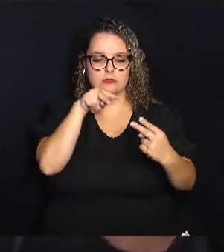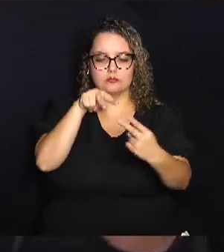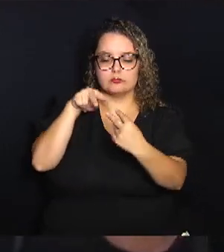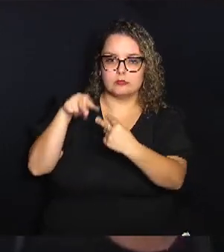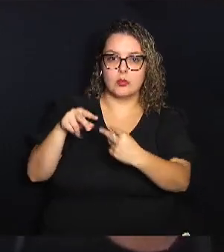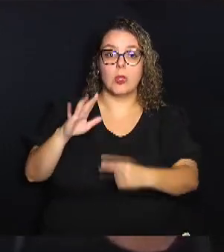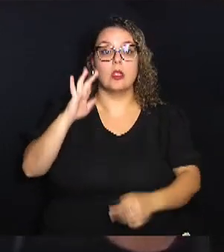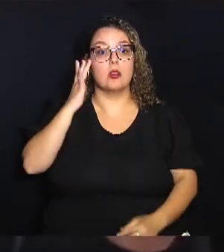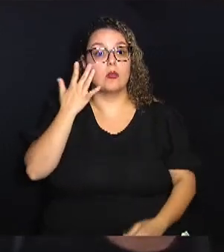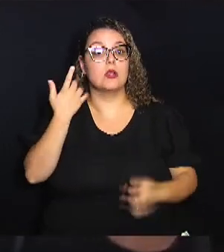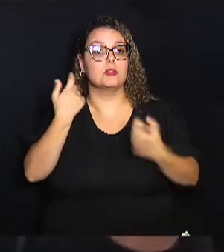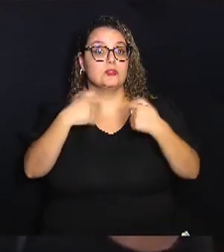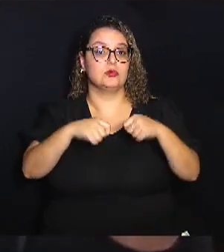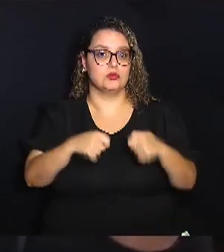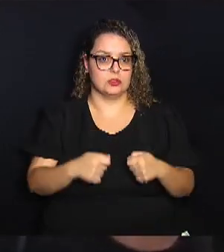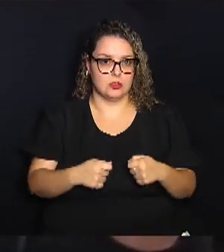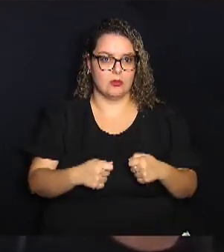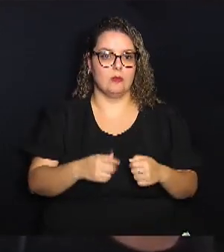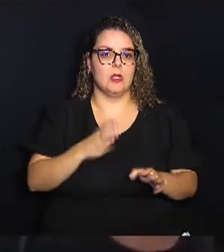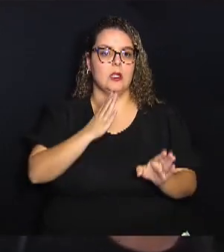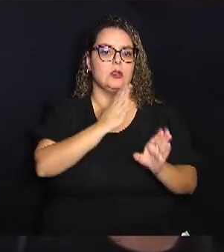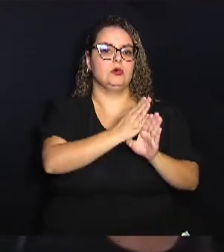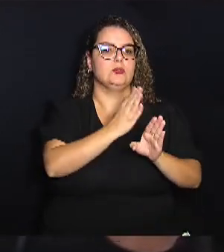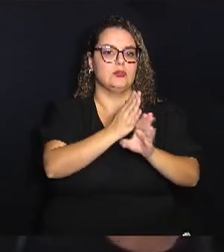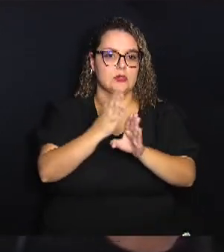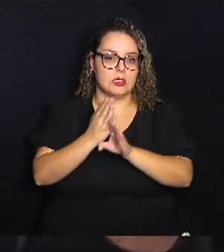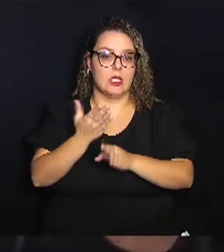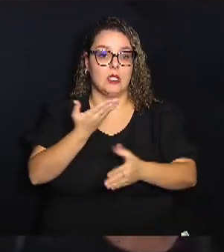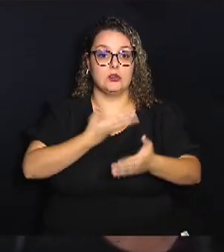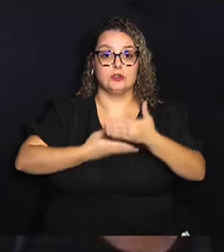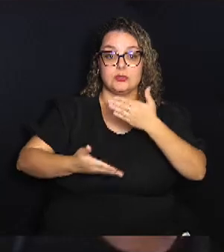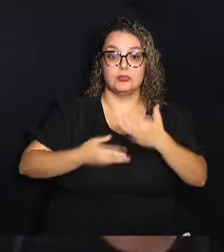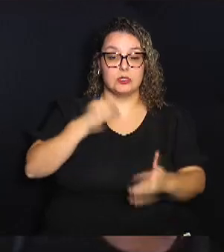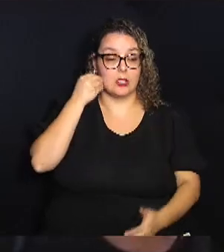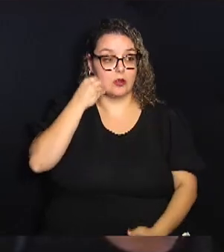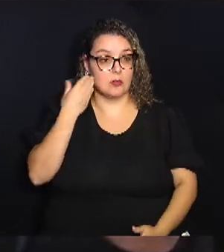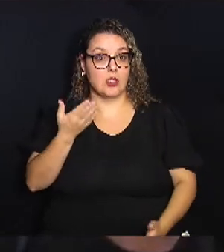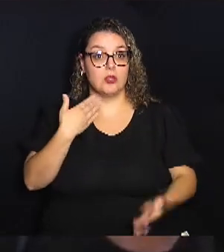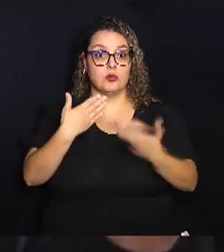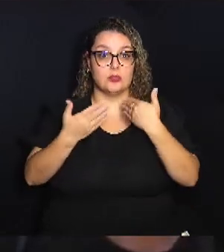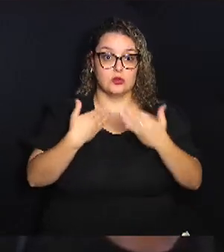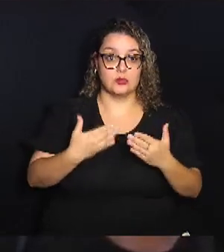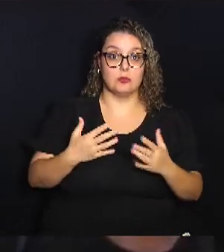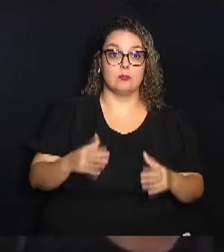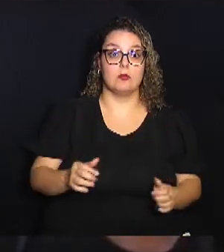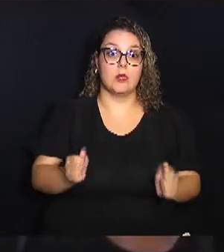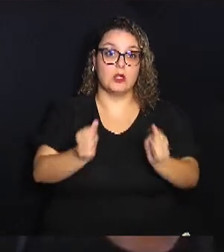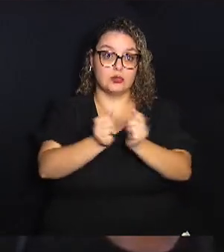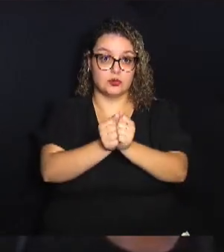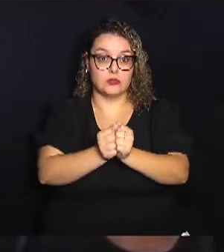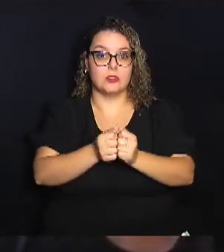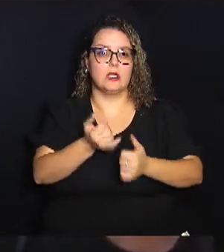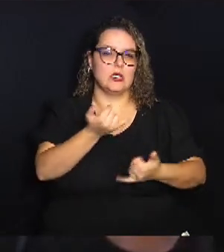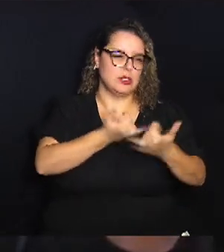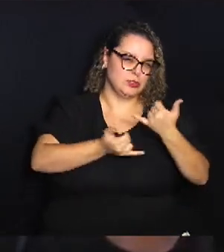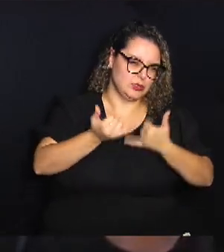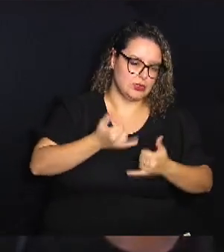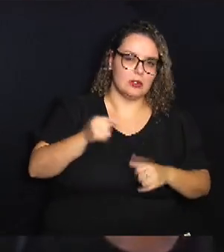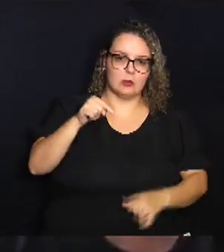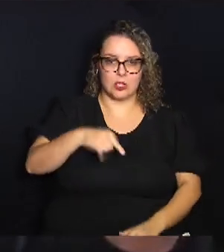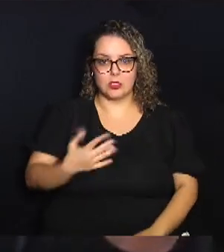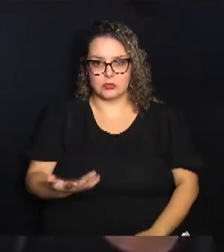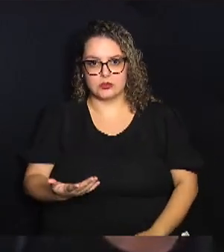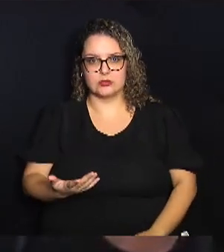que é necessário ter esses encontros, essas trocas, essas conversas mais de perto, e a gente brinca muito aqui, né?